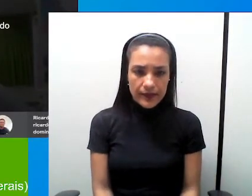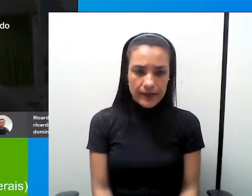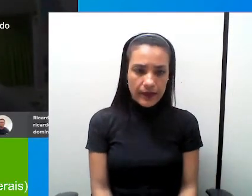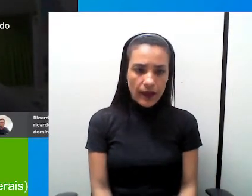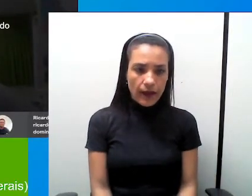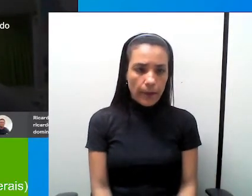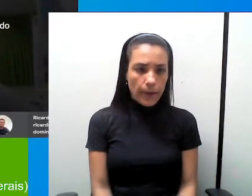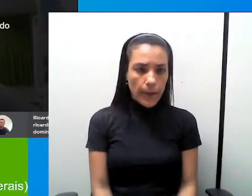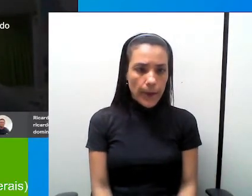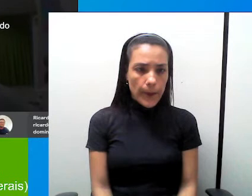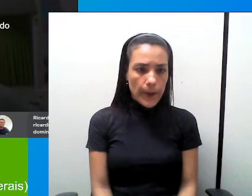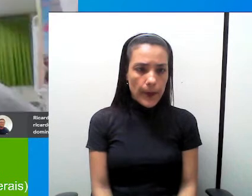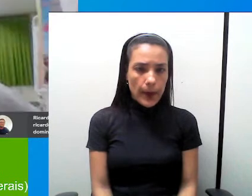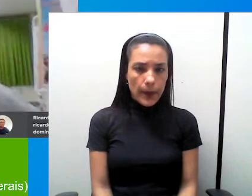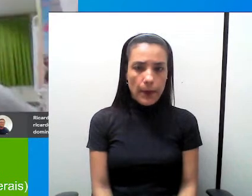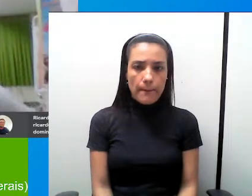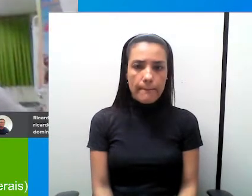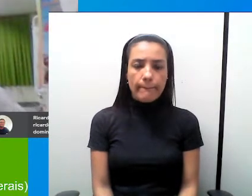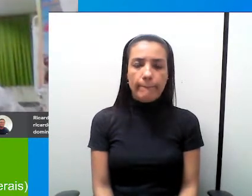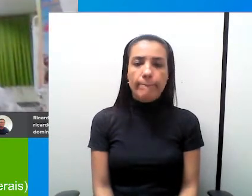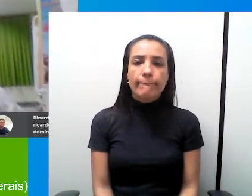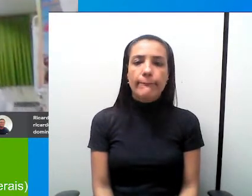conseguindo ver.